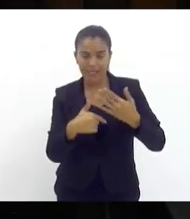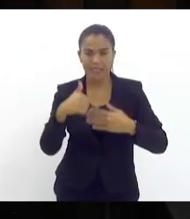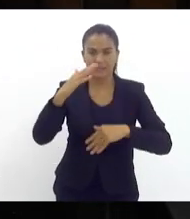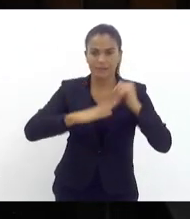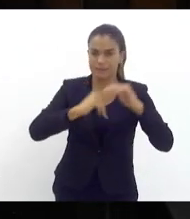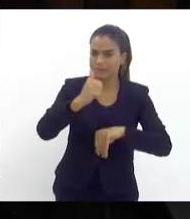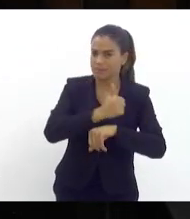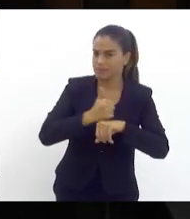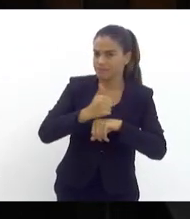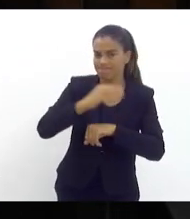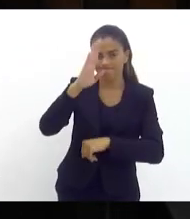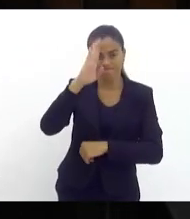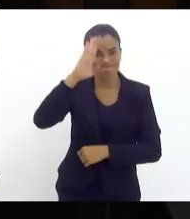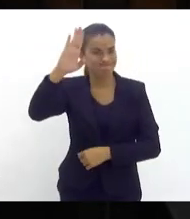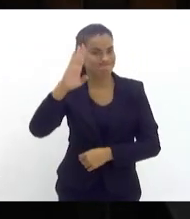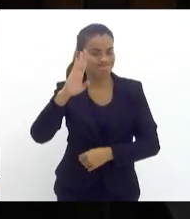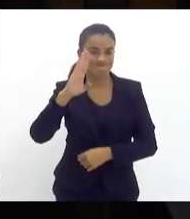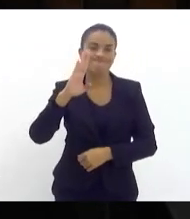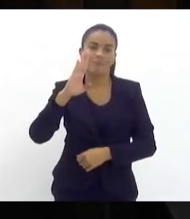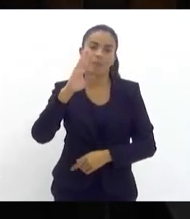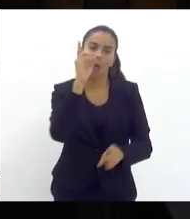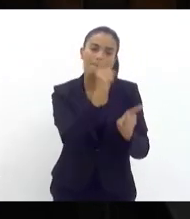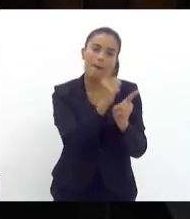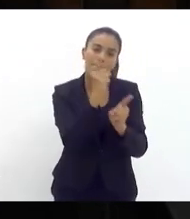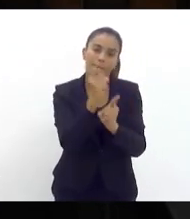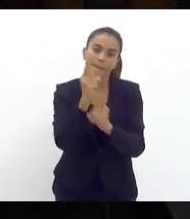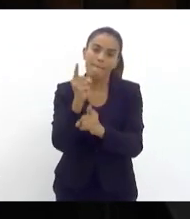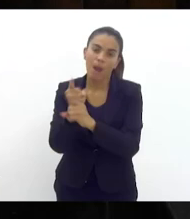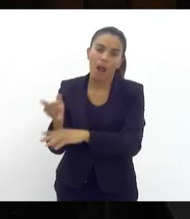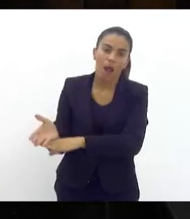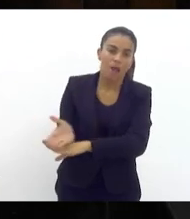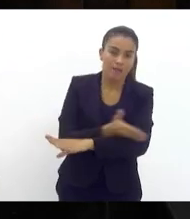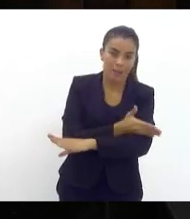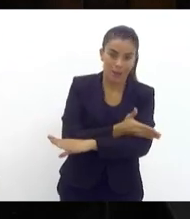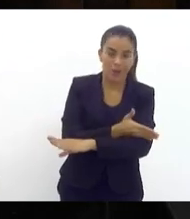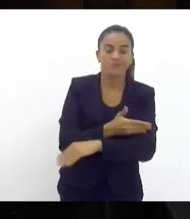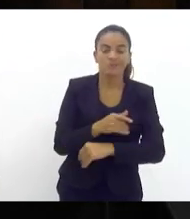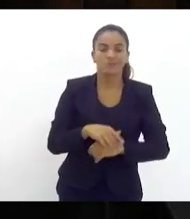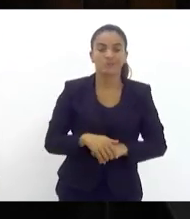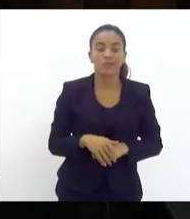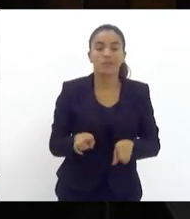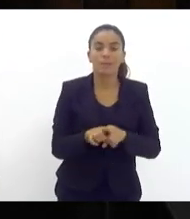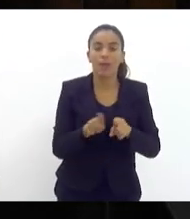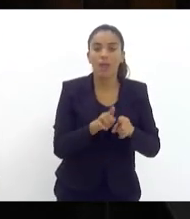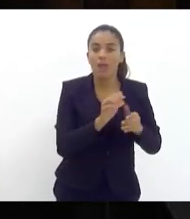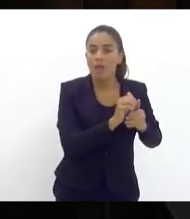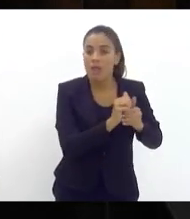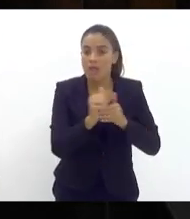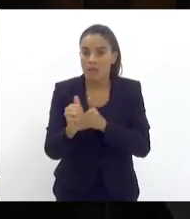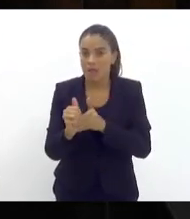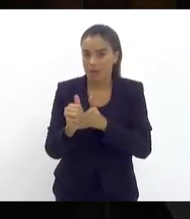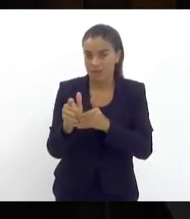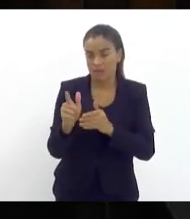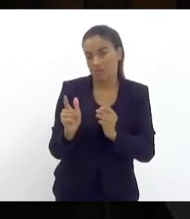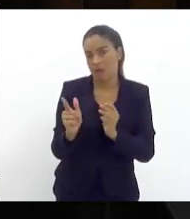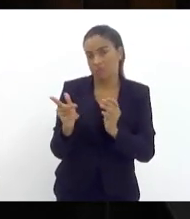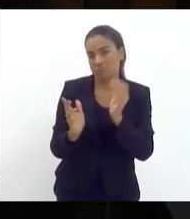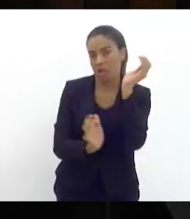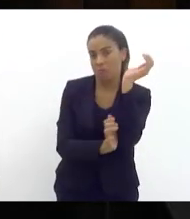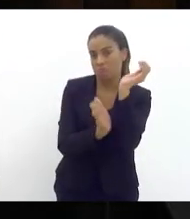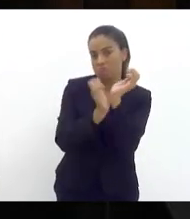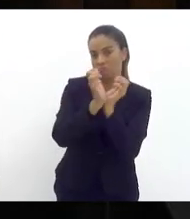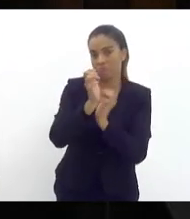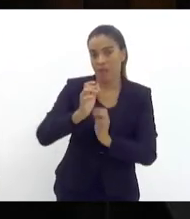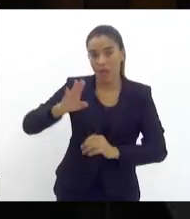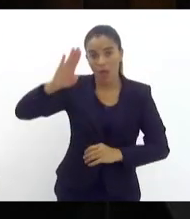chave na detecção precoce e no encaminhamento dos casos faz a autoridade competente